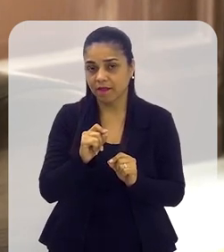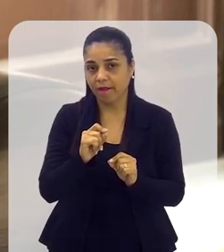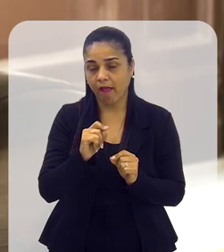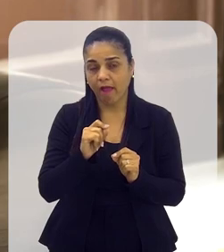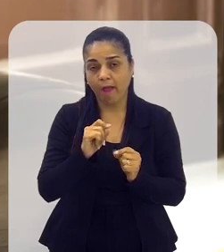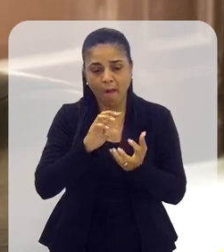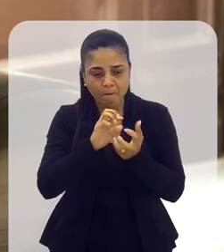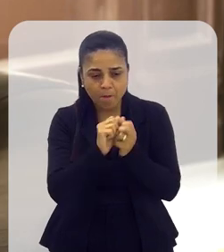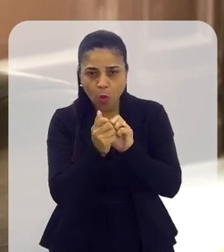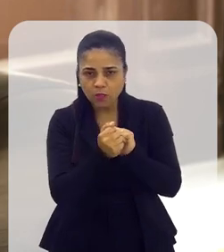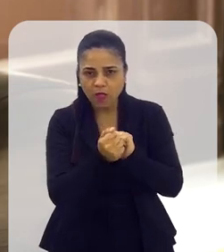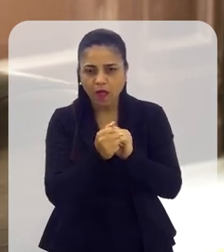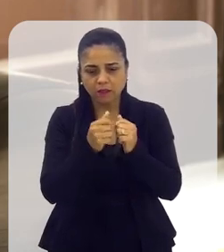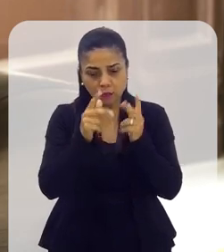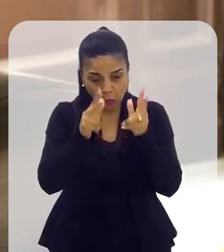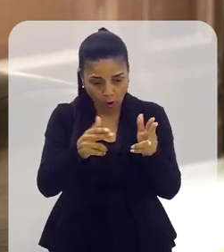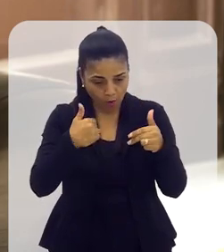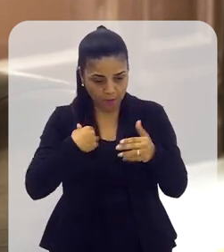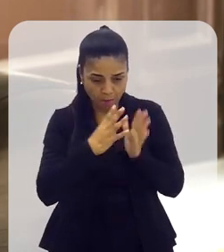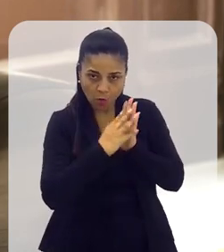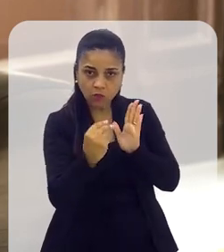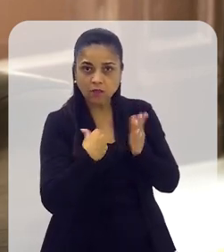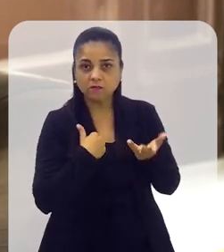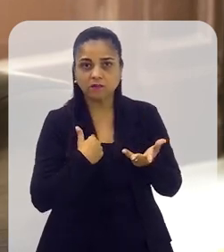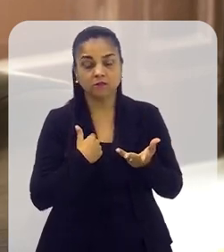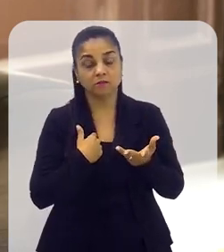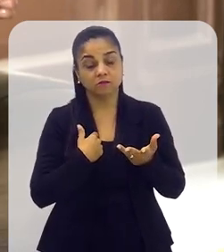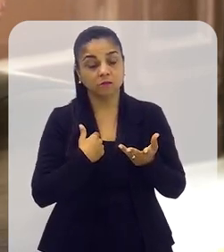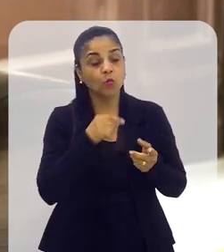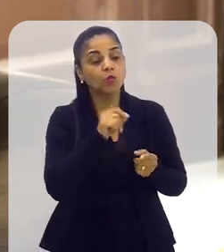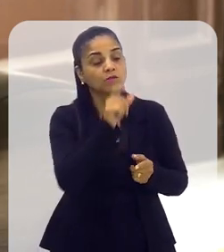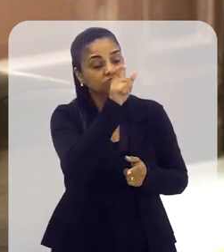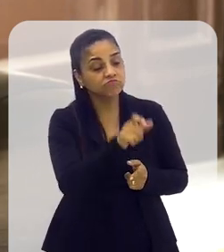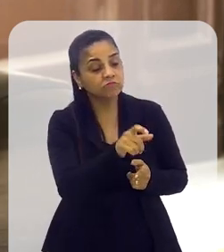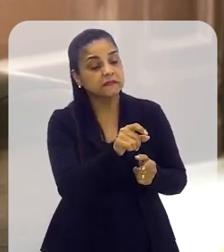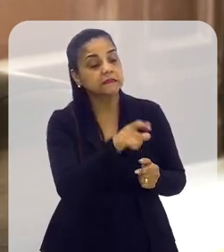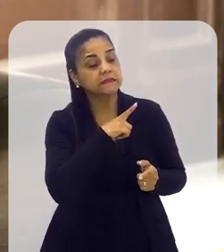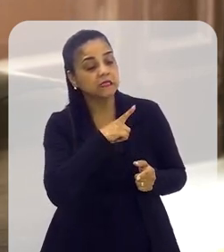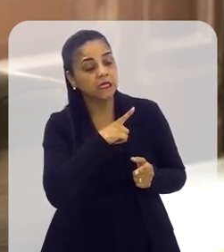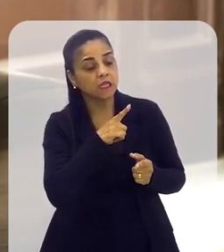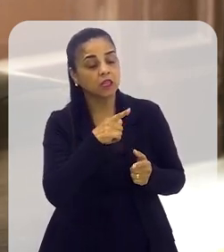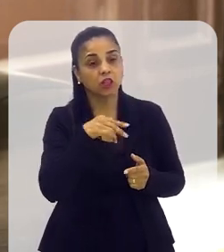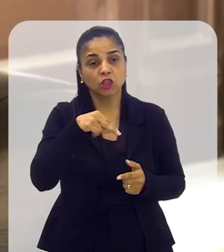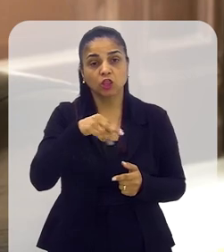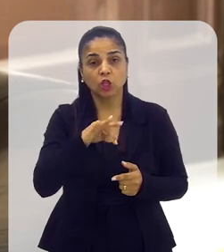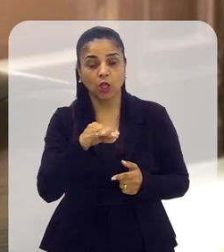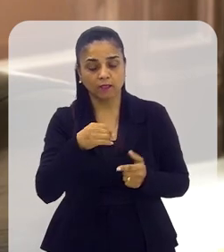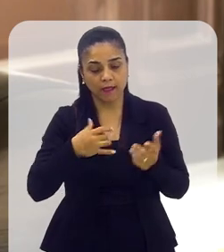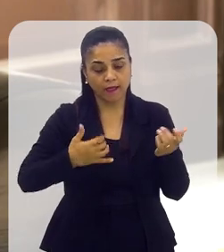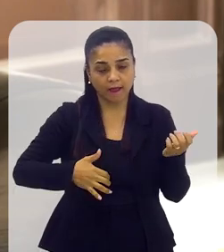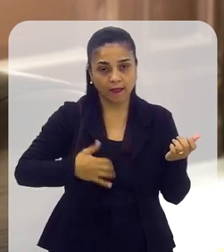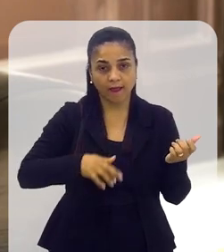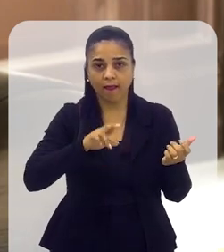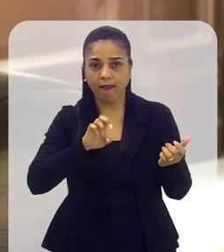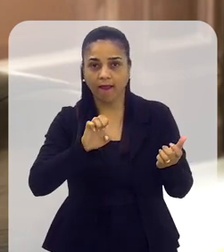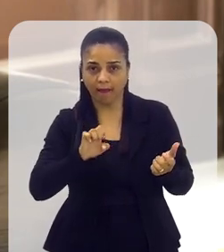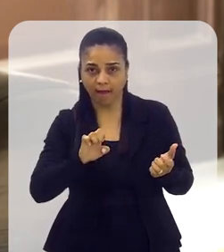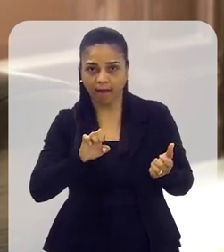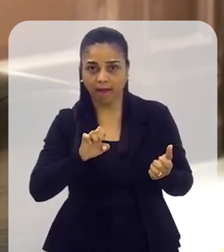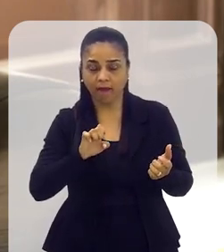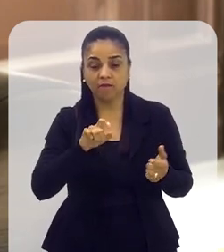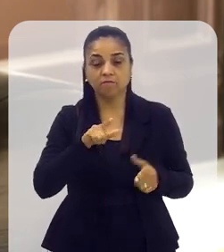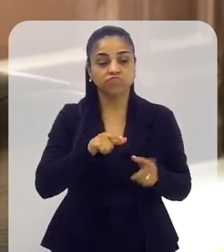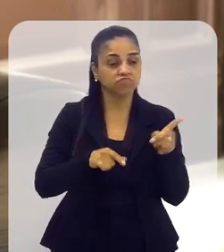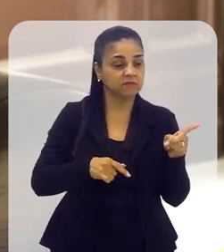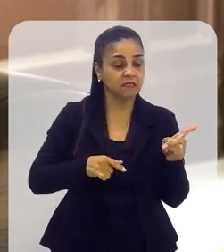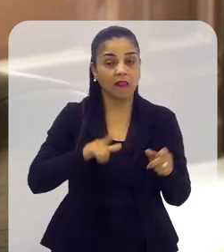colocar na forma dele, fazer. Você tem que fazer isso aqui. Não, o que você está me oferecendo? Está cantando determinada nota. Eu estou dando um ré, mas você